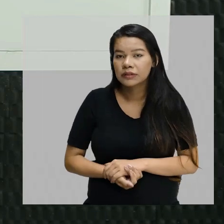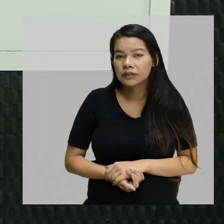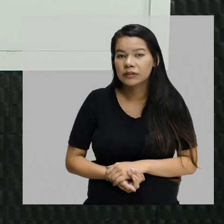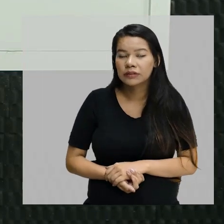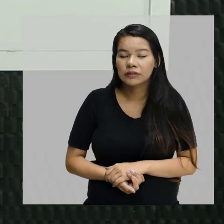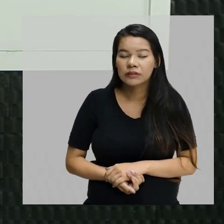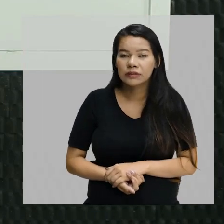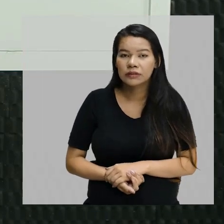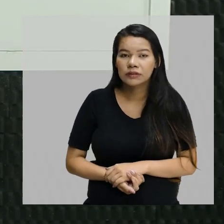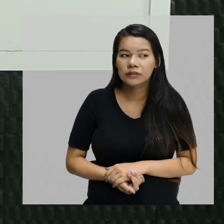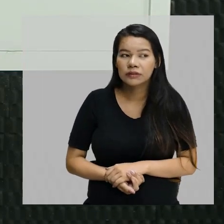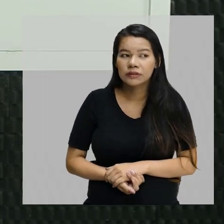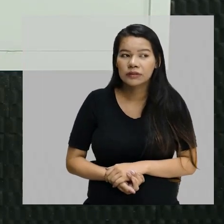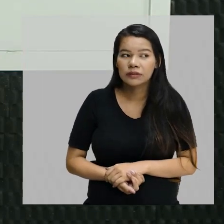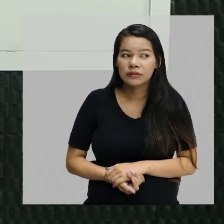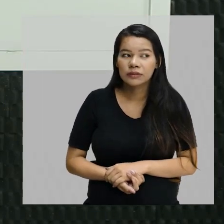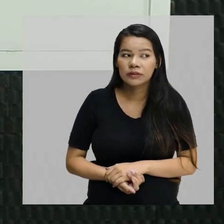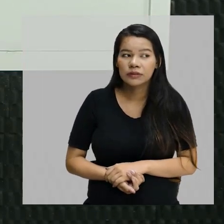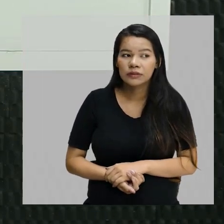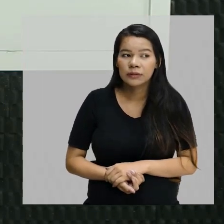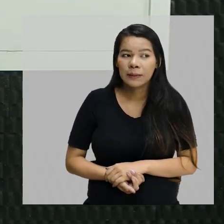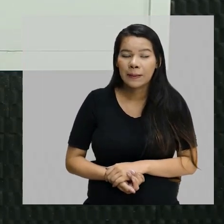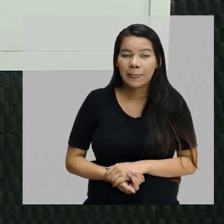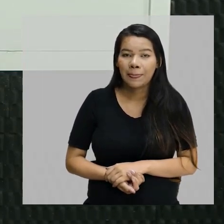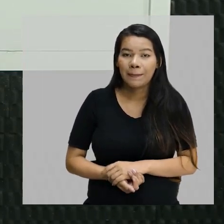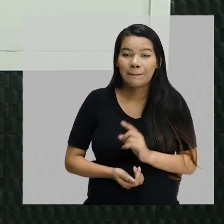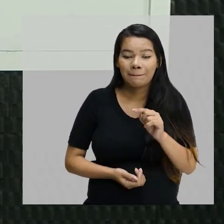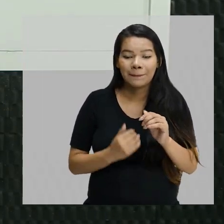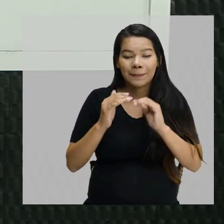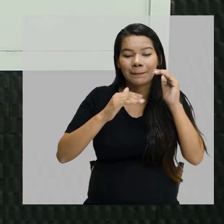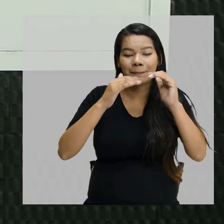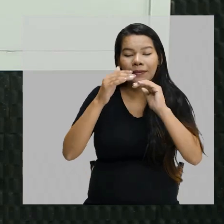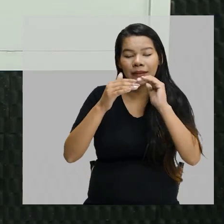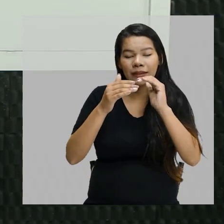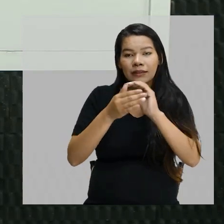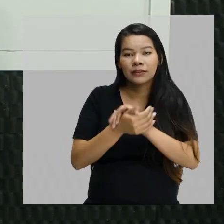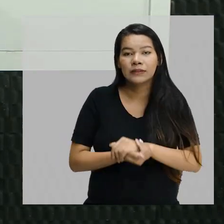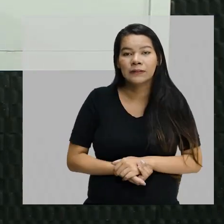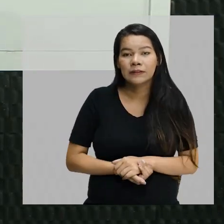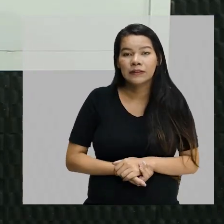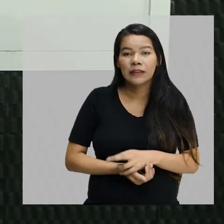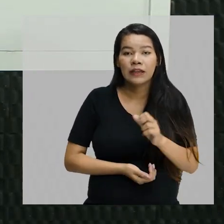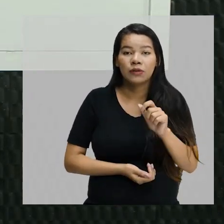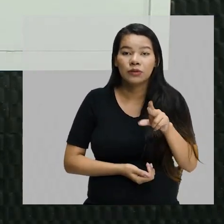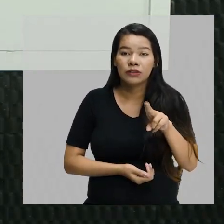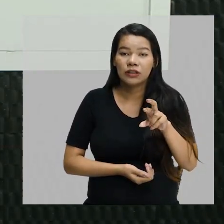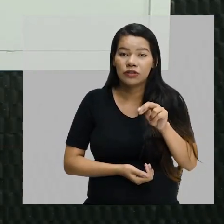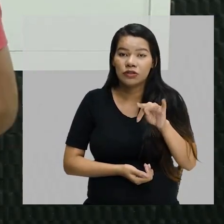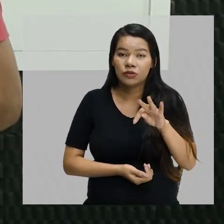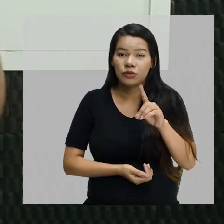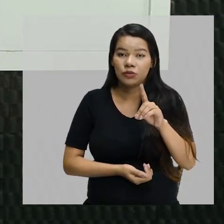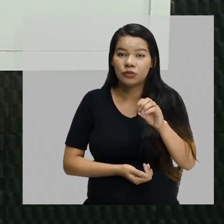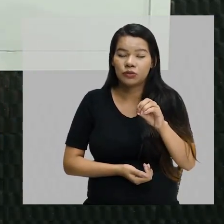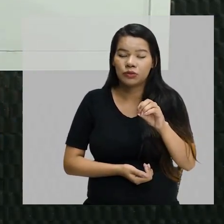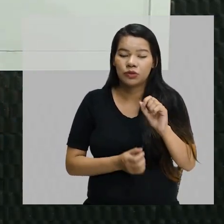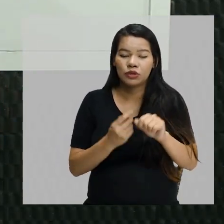certo processo de investigação Ok esse processo de investigação esse processo eurístico esse processo de busca é